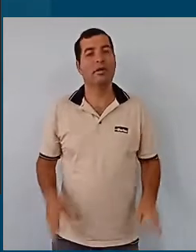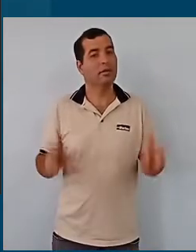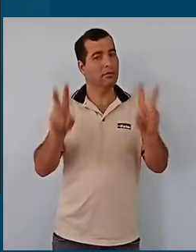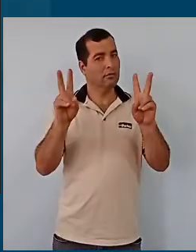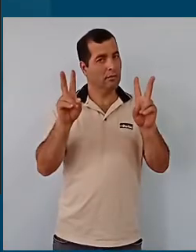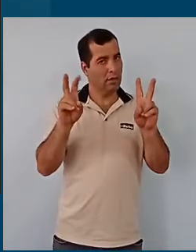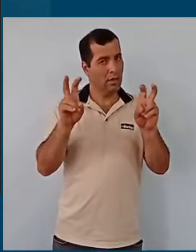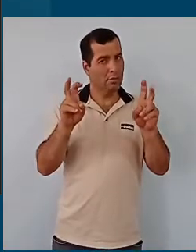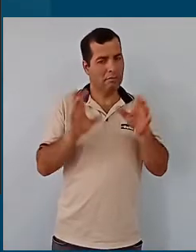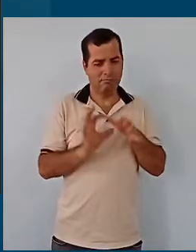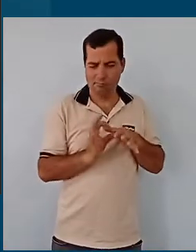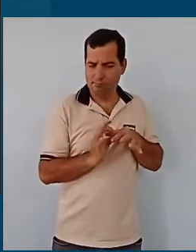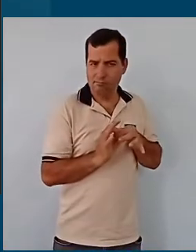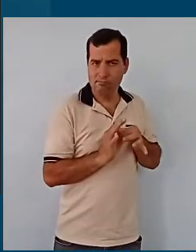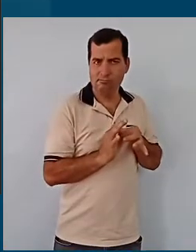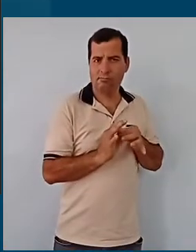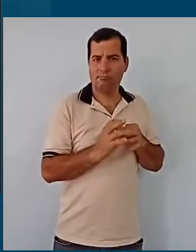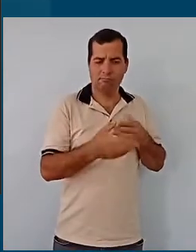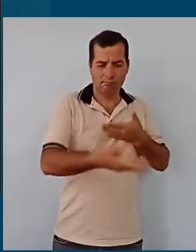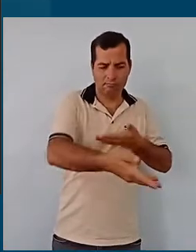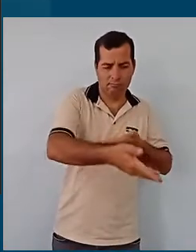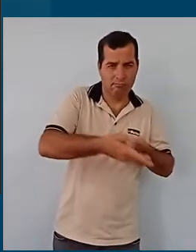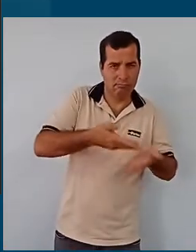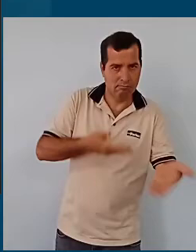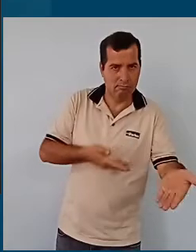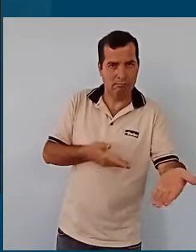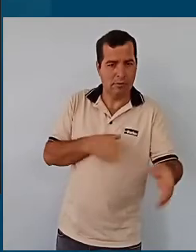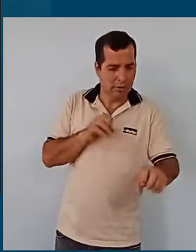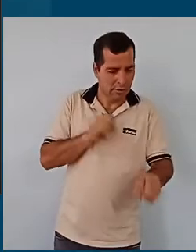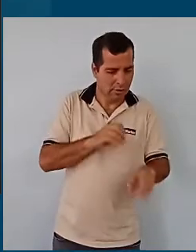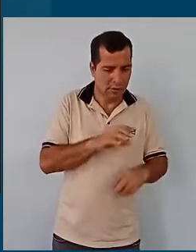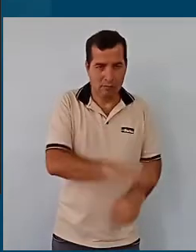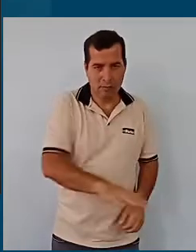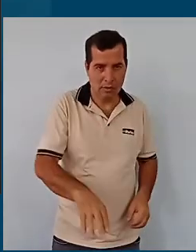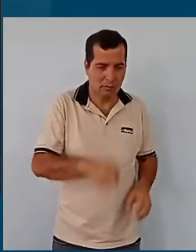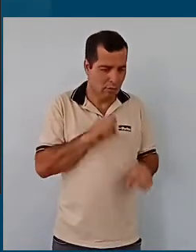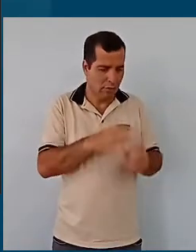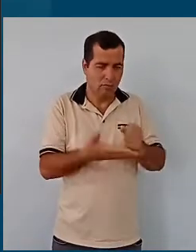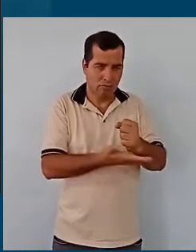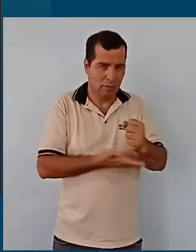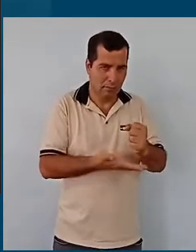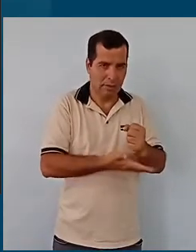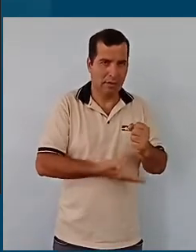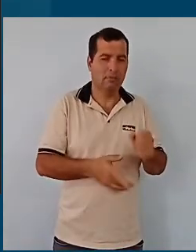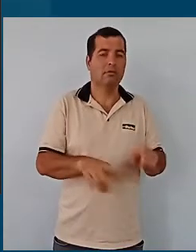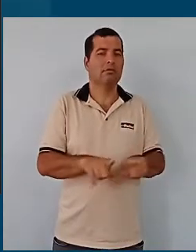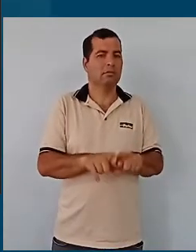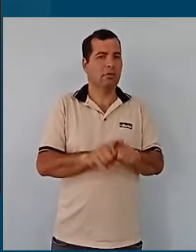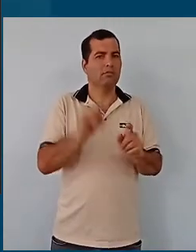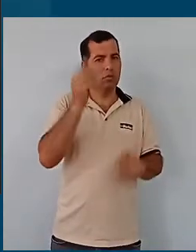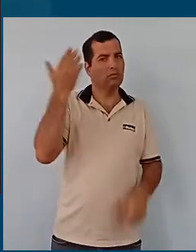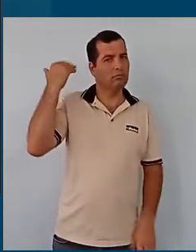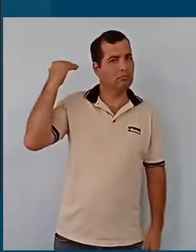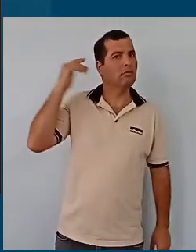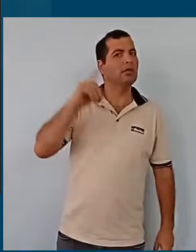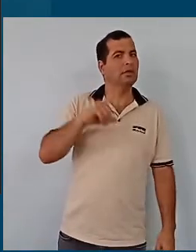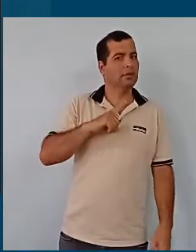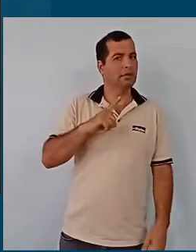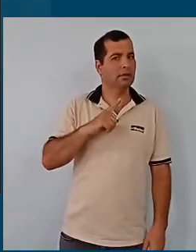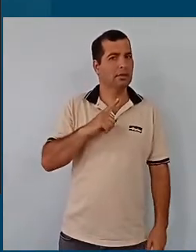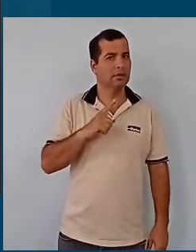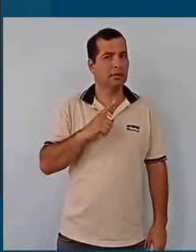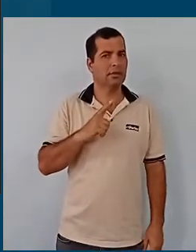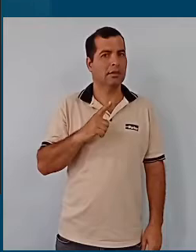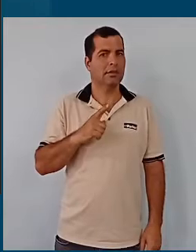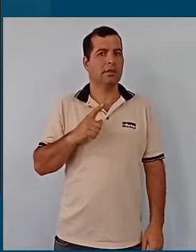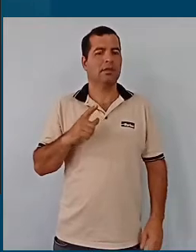a integração e a articulação da educação infantil com o ensino fundamental, já foi agora recentemente objeto, né,